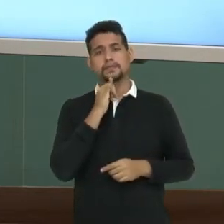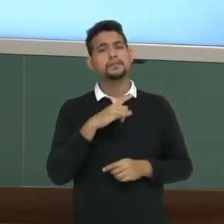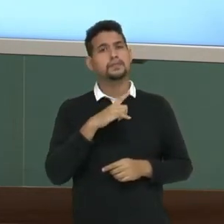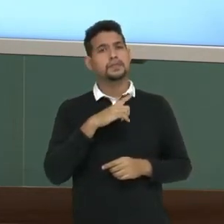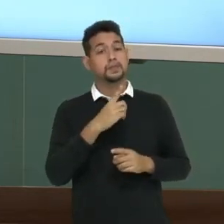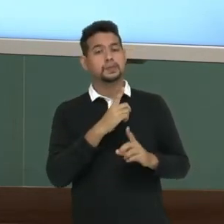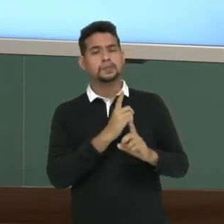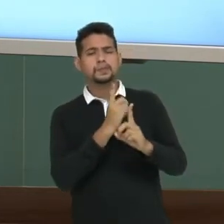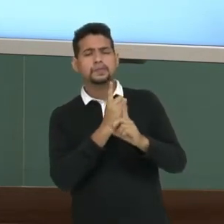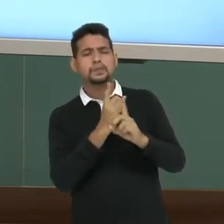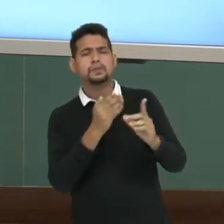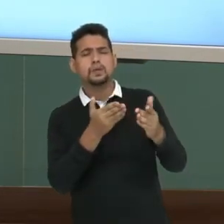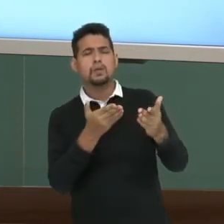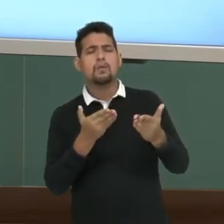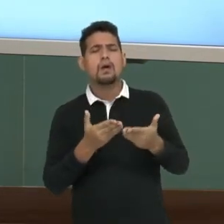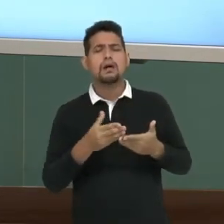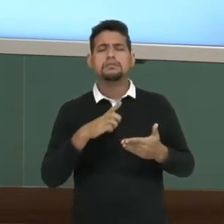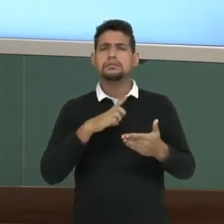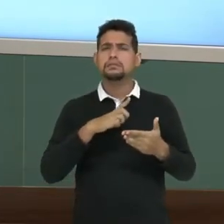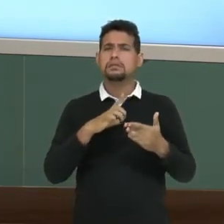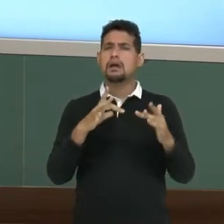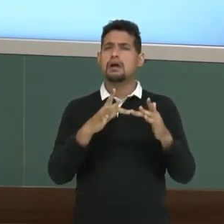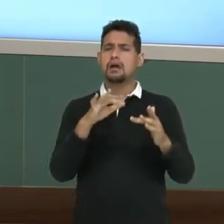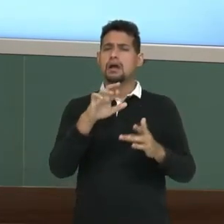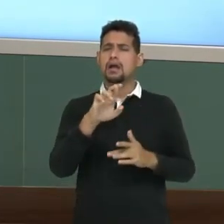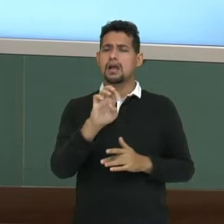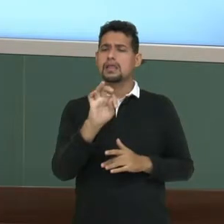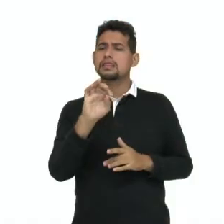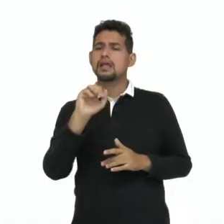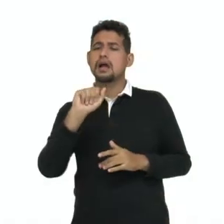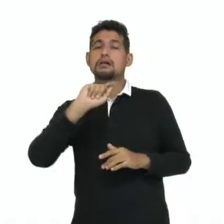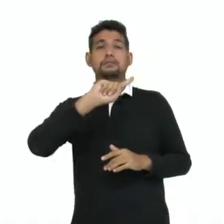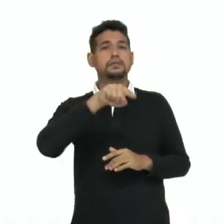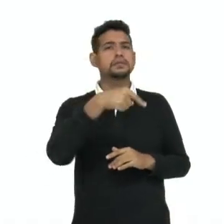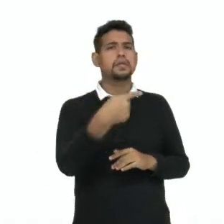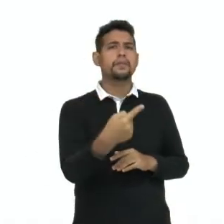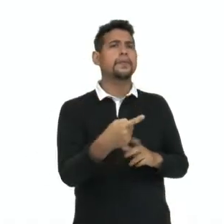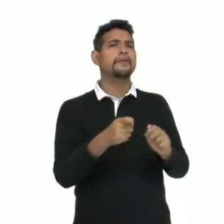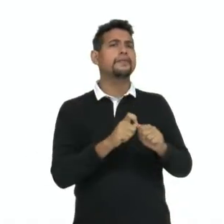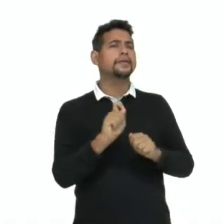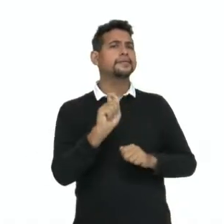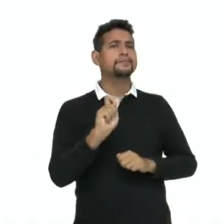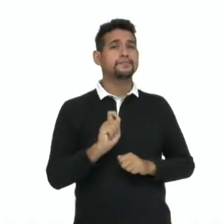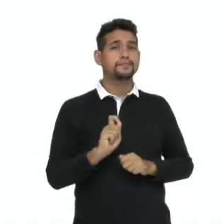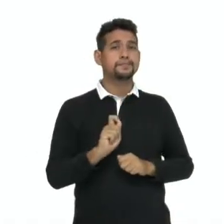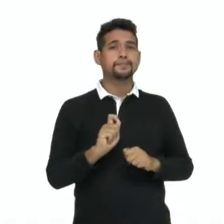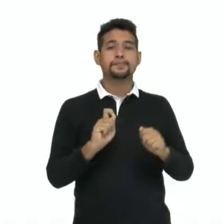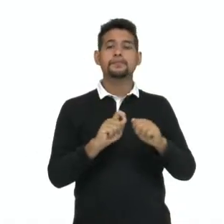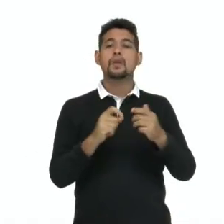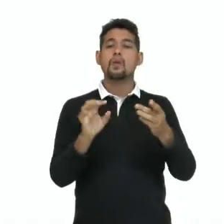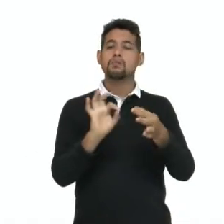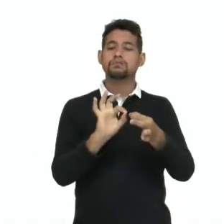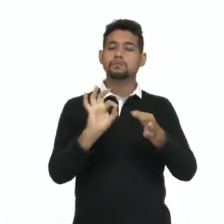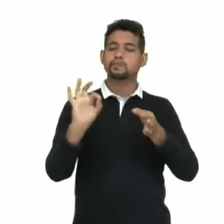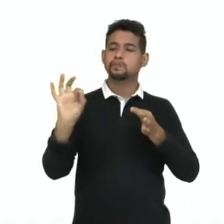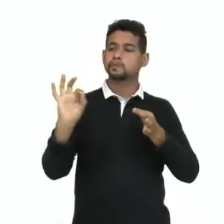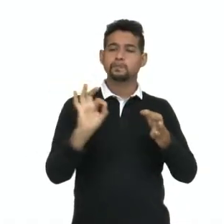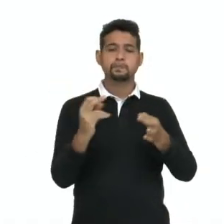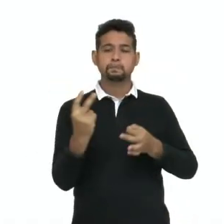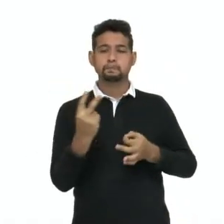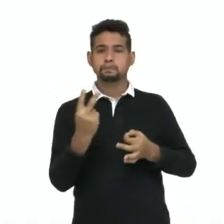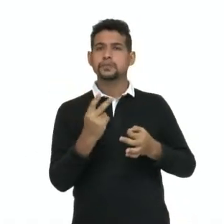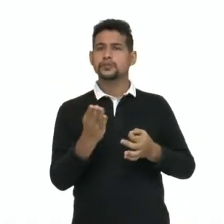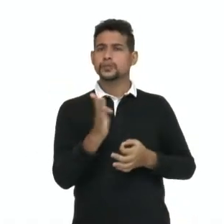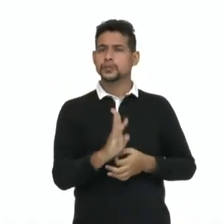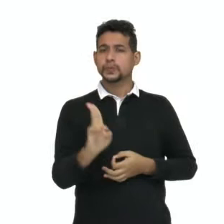descubro um ponto que pertence a essa reta e depois eu vou fazer a distância entre as duas. Então,